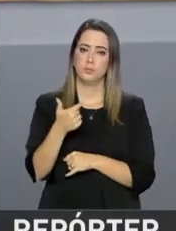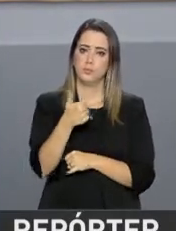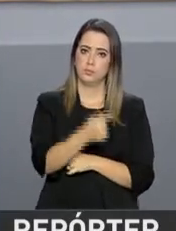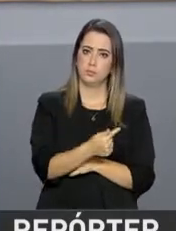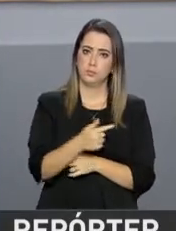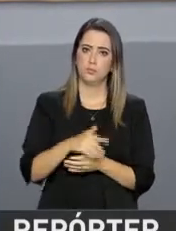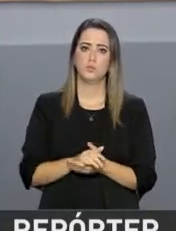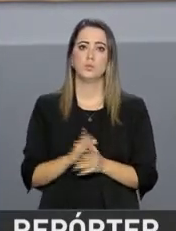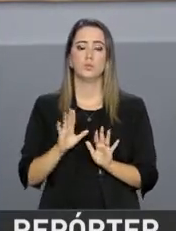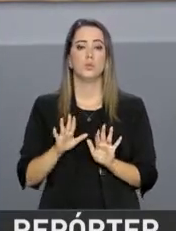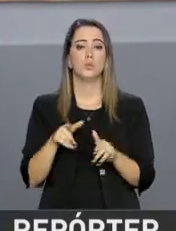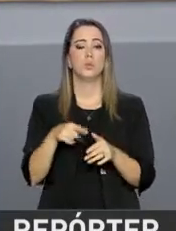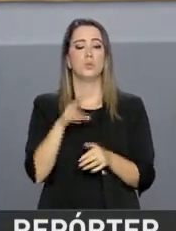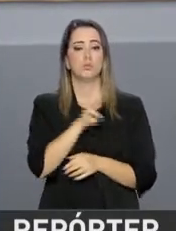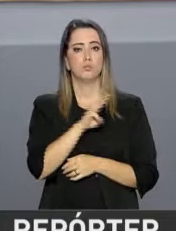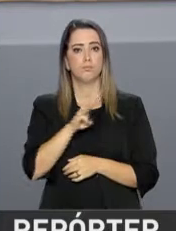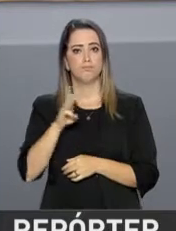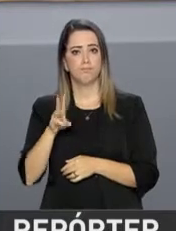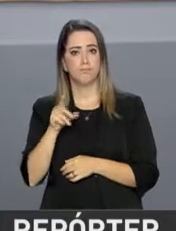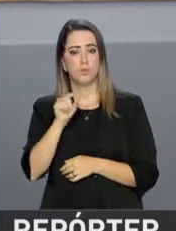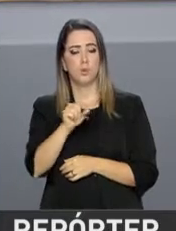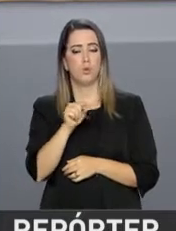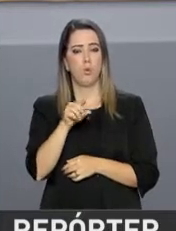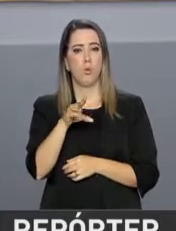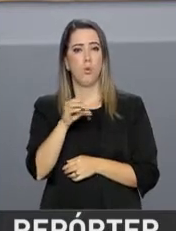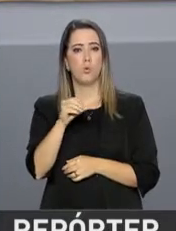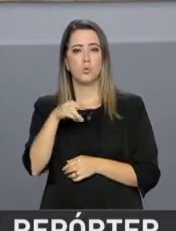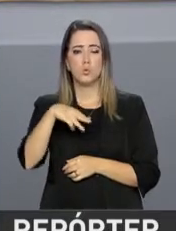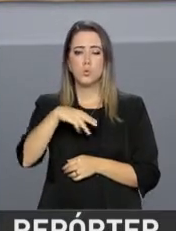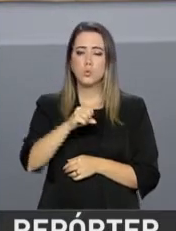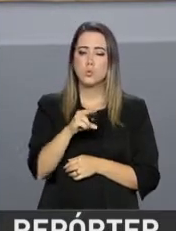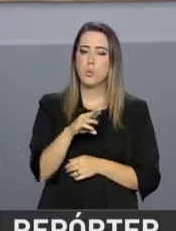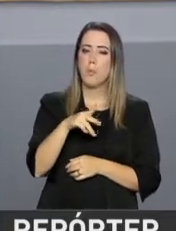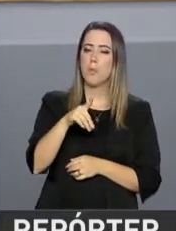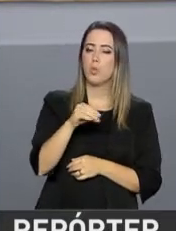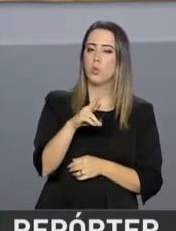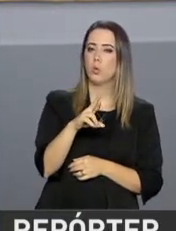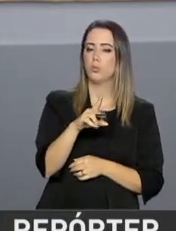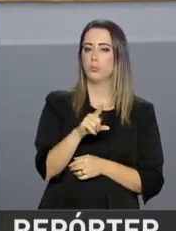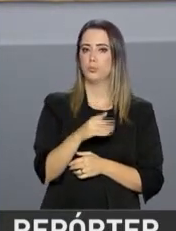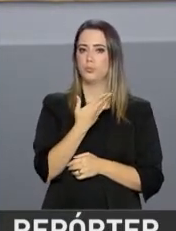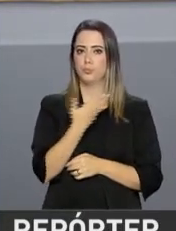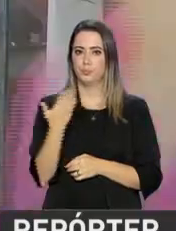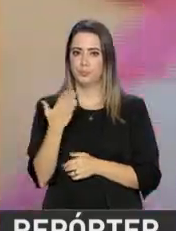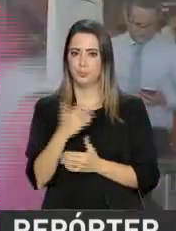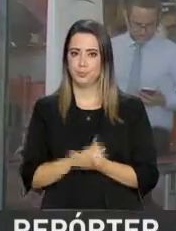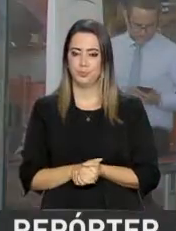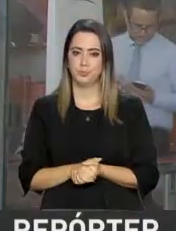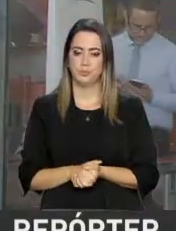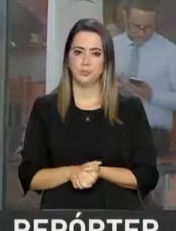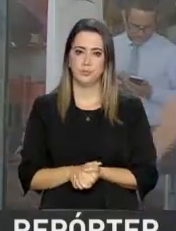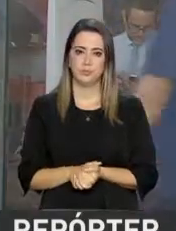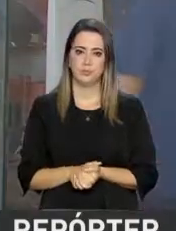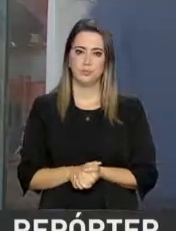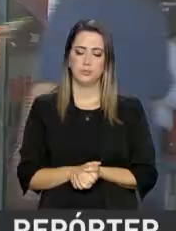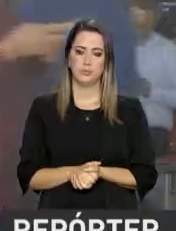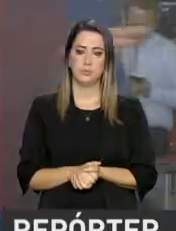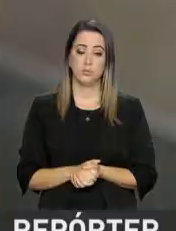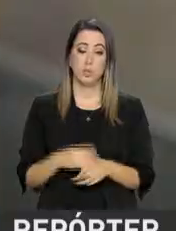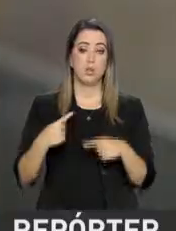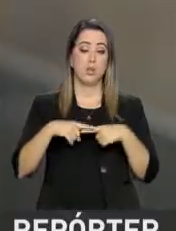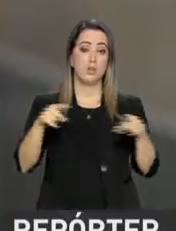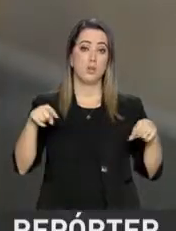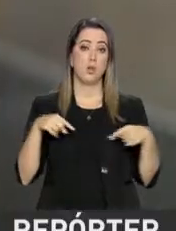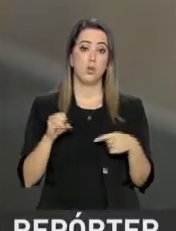2017 no portal consumidor ponto gov do ministério da justiça seja nas lojas